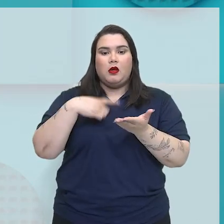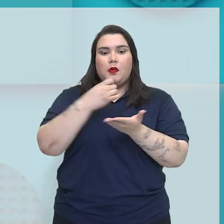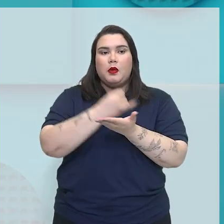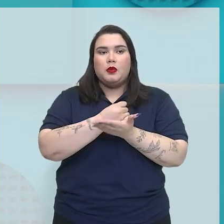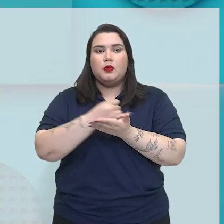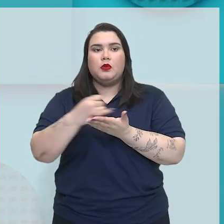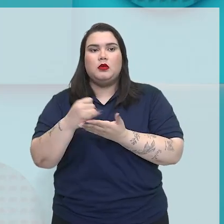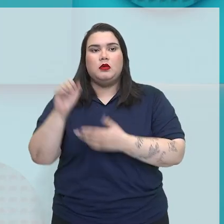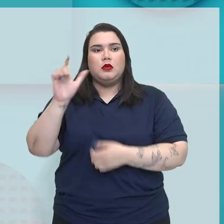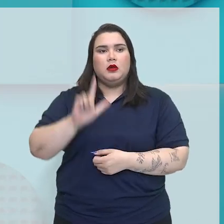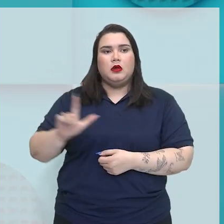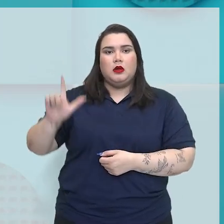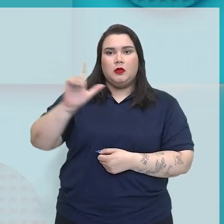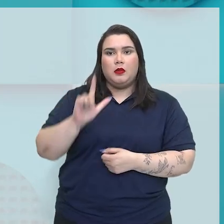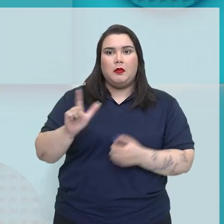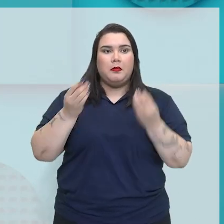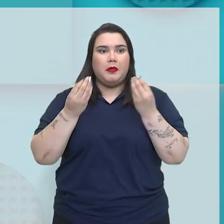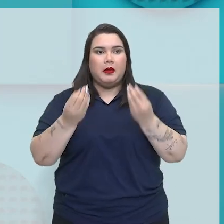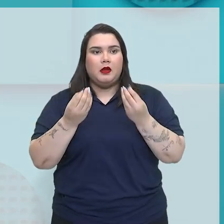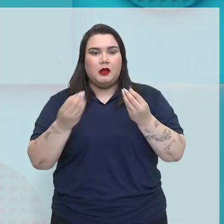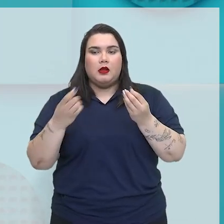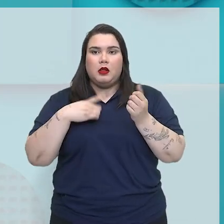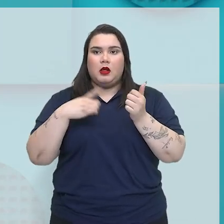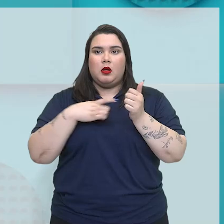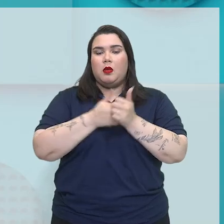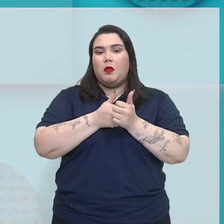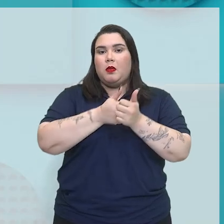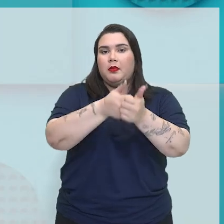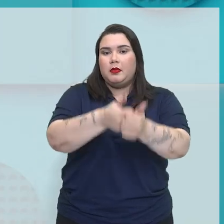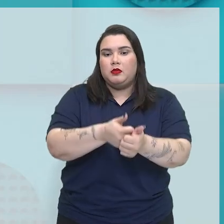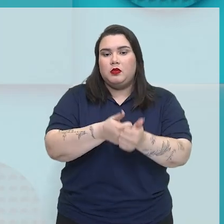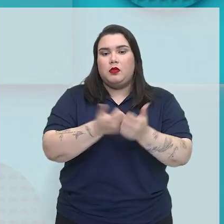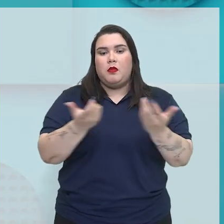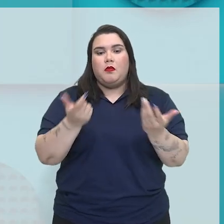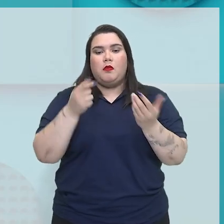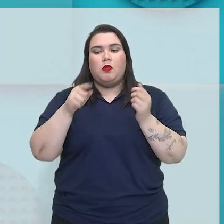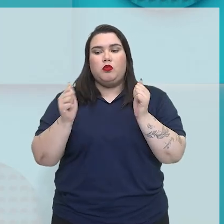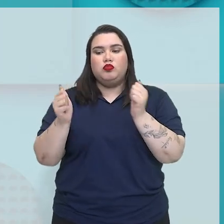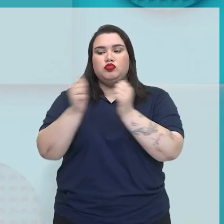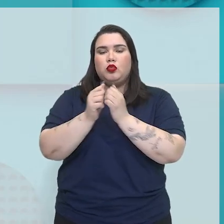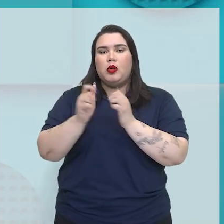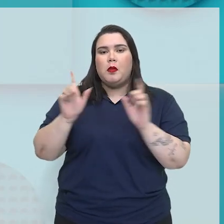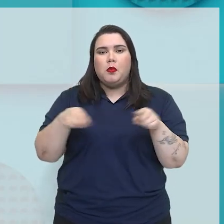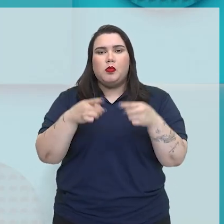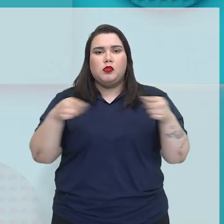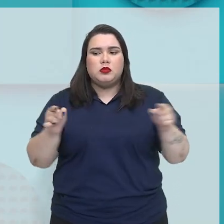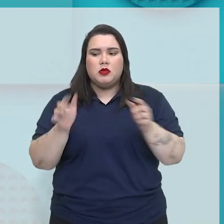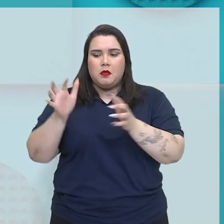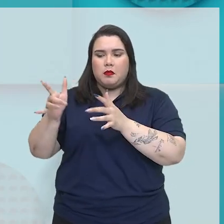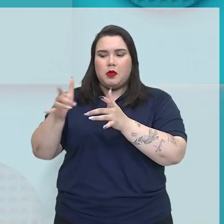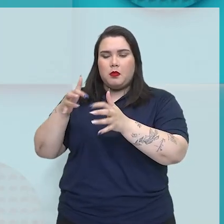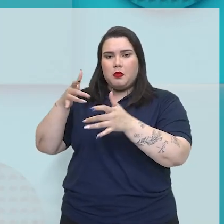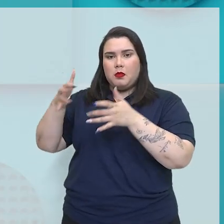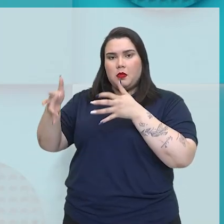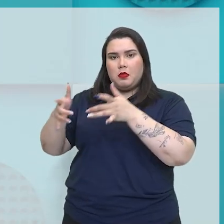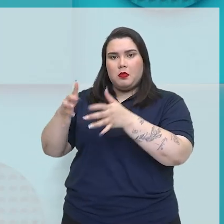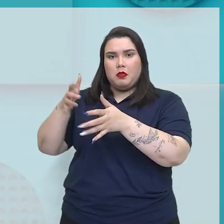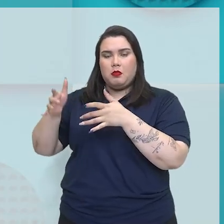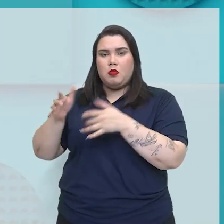introduzido aí na literatura para ser acompanhado com instrumento musical chamado lira. Por isso